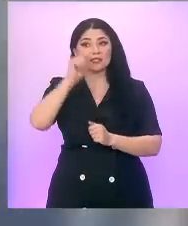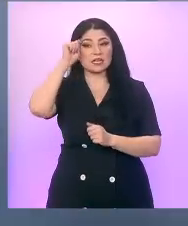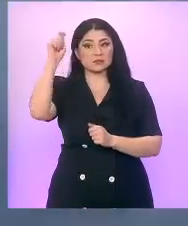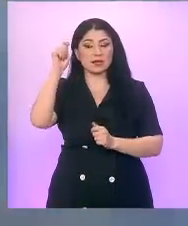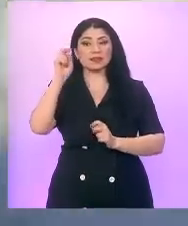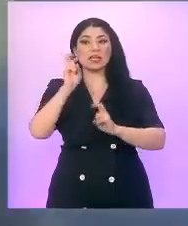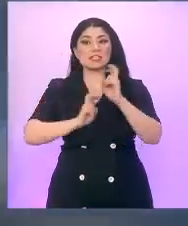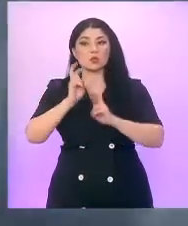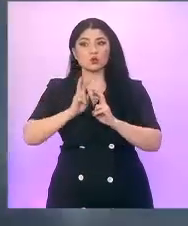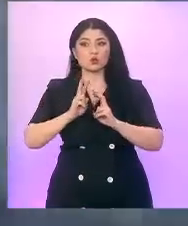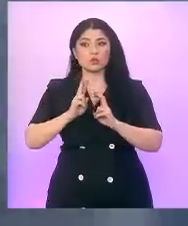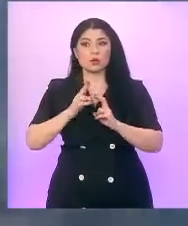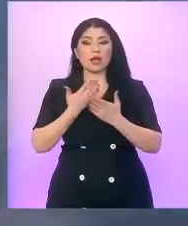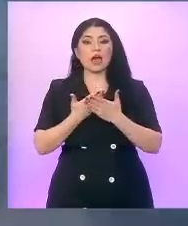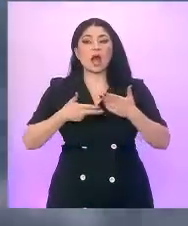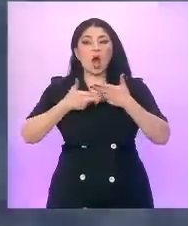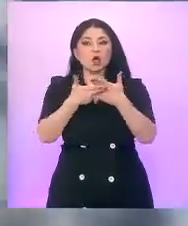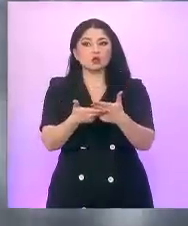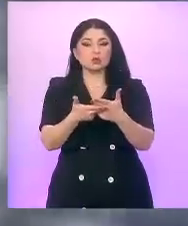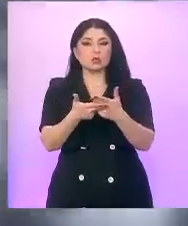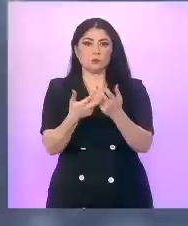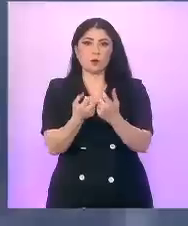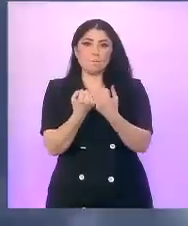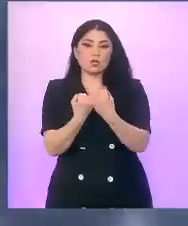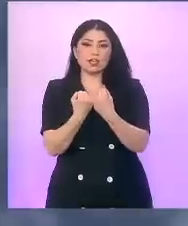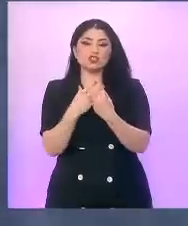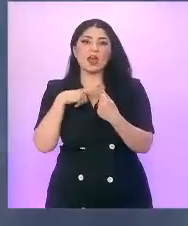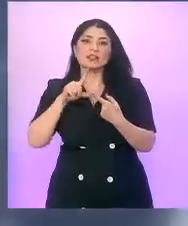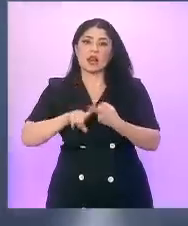mas ela também exige que as pessoas respeitem